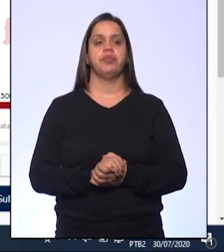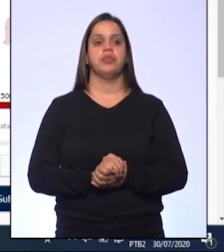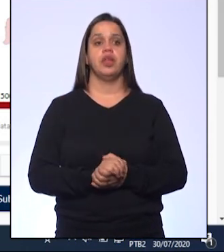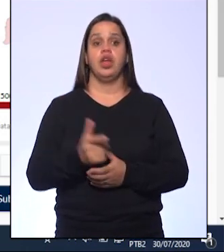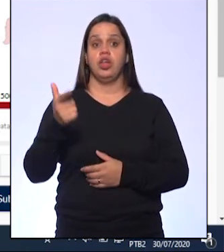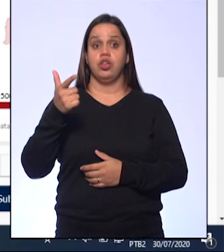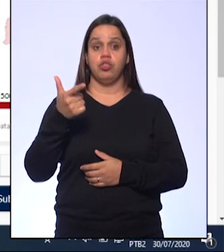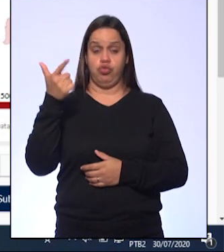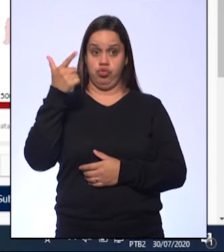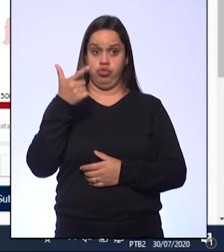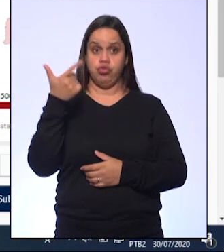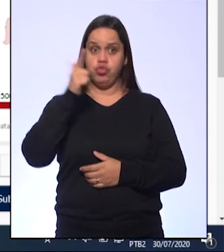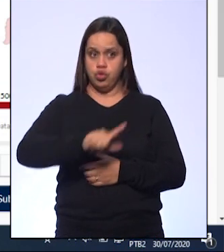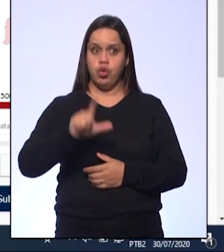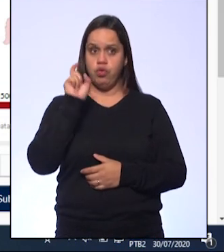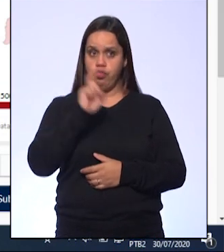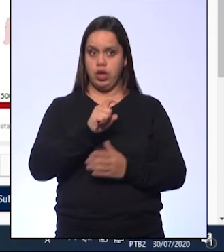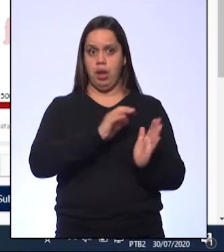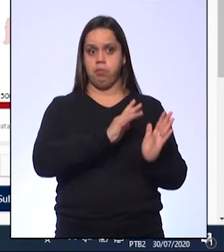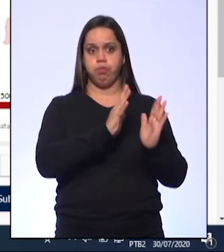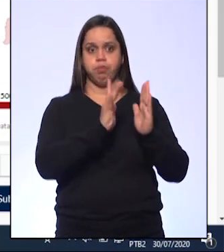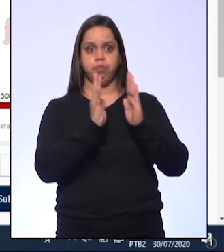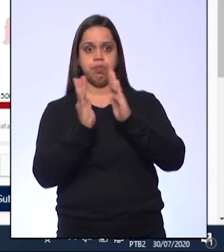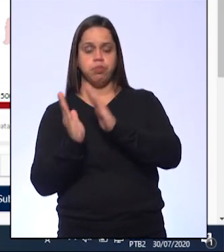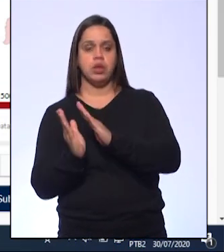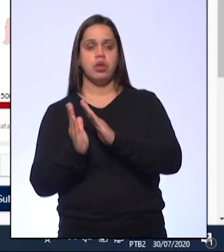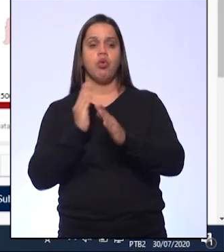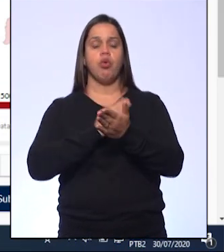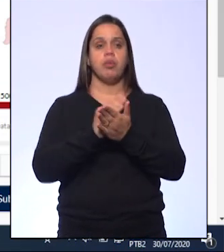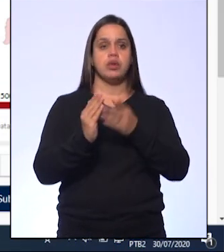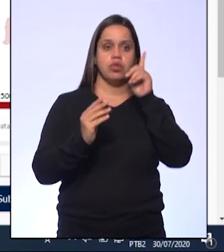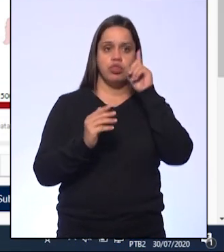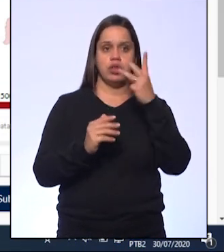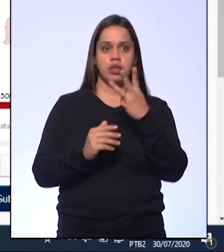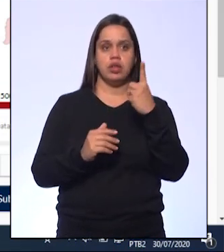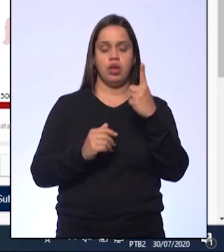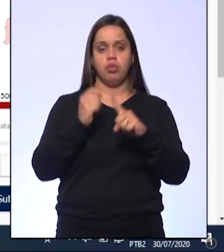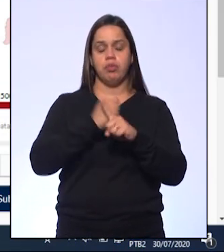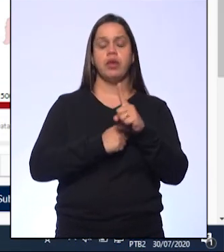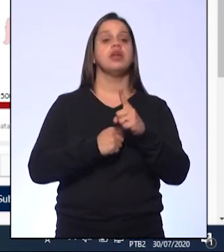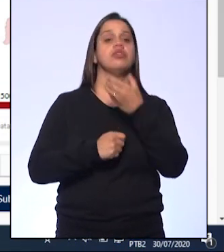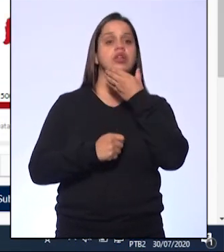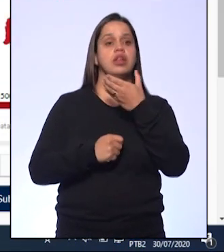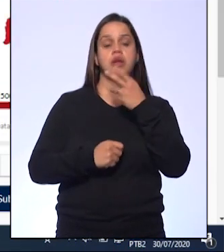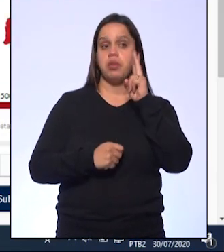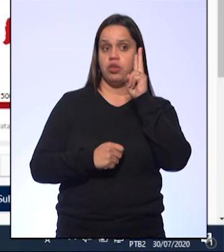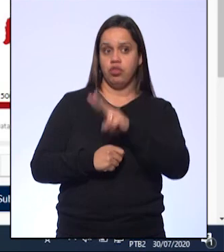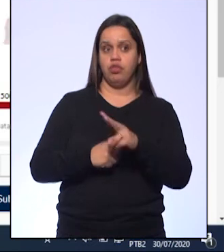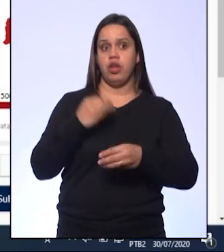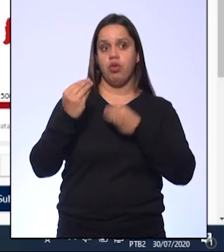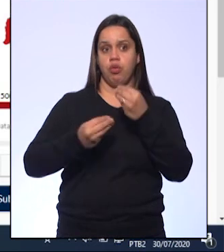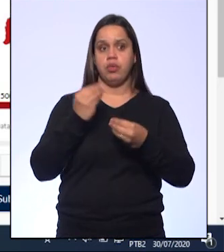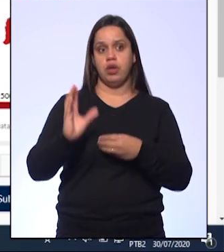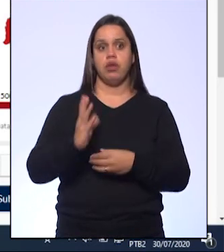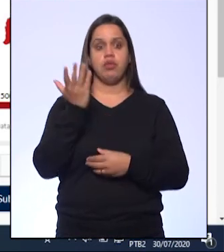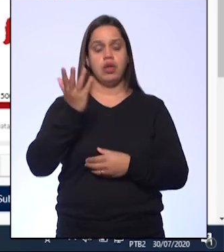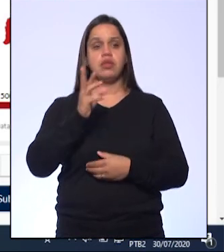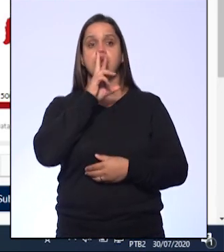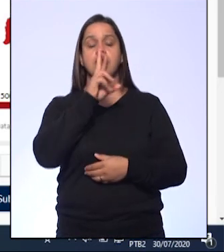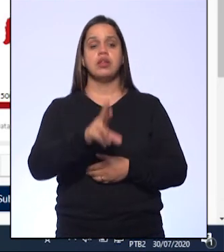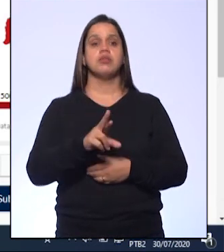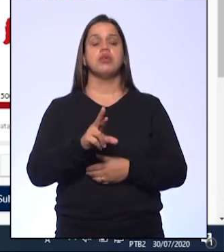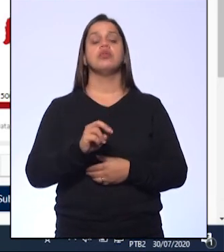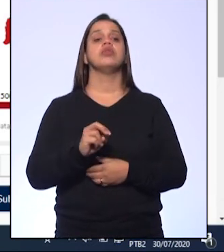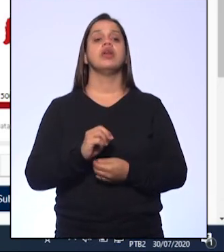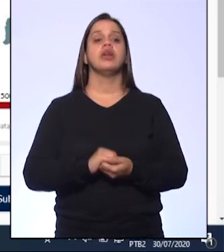vez a simulação, começando do dia 31 de dezembro, para que vocês vejam novamente, para que a gente consiga responder